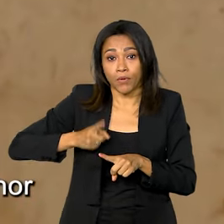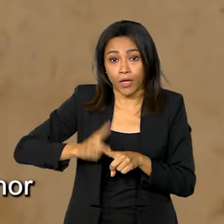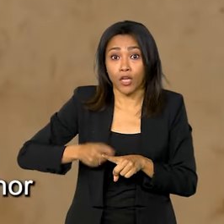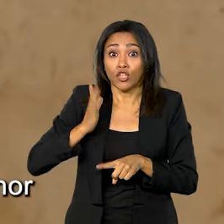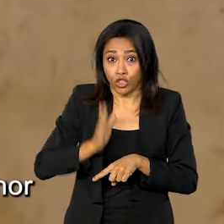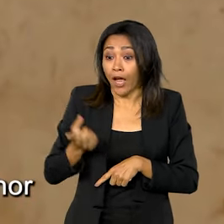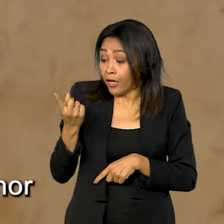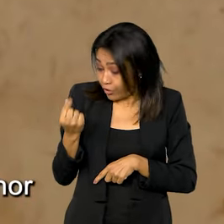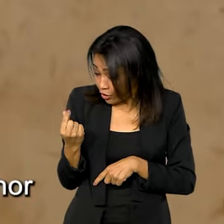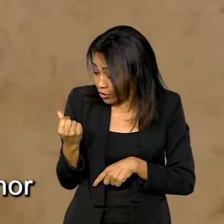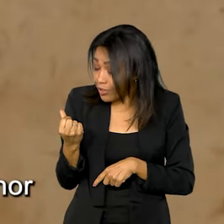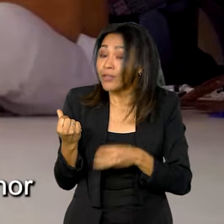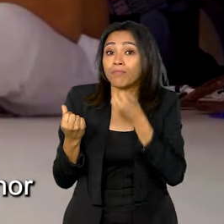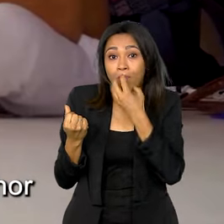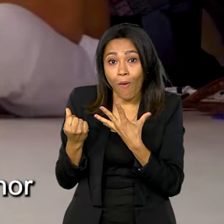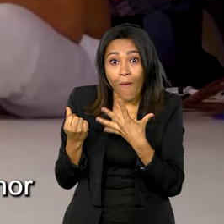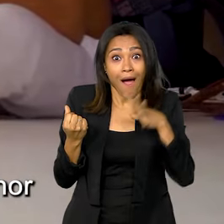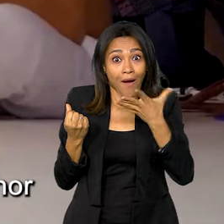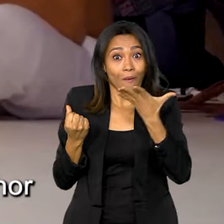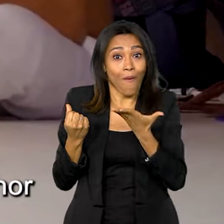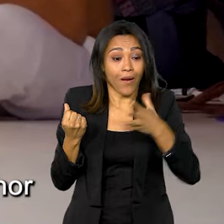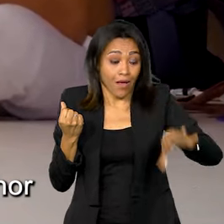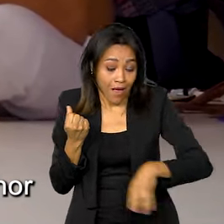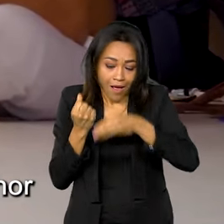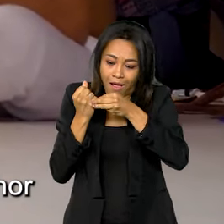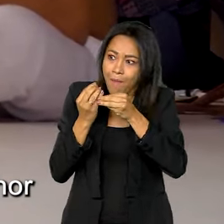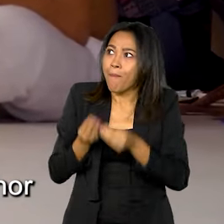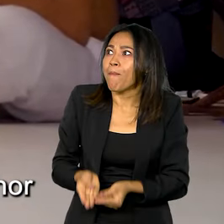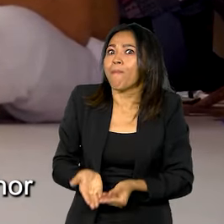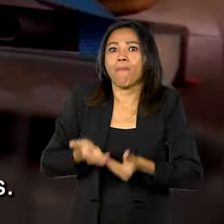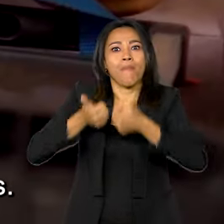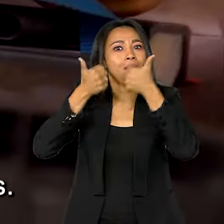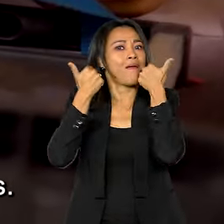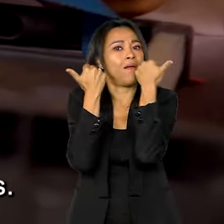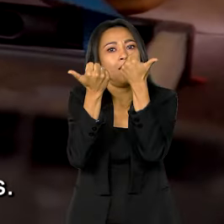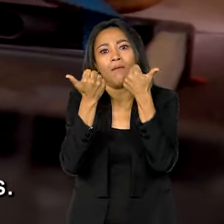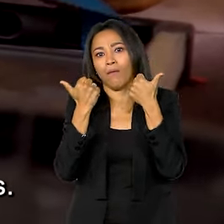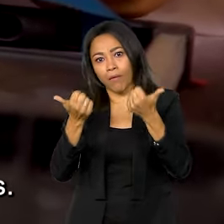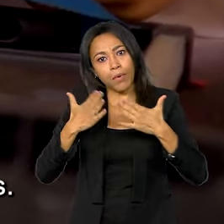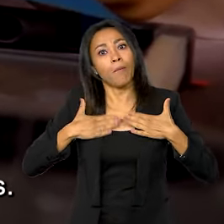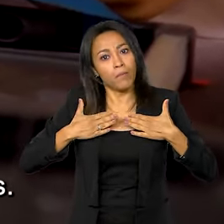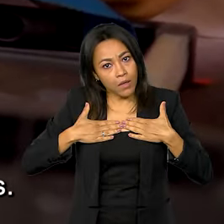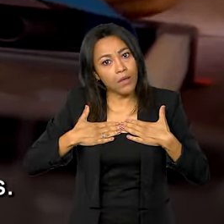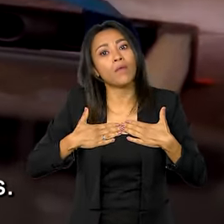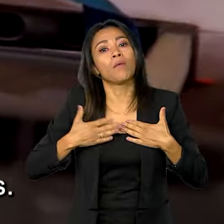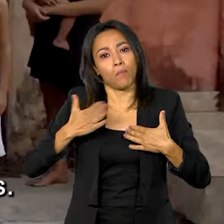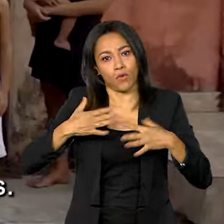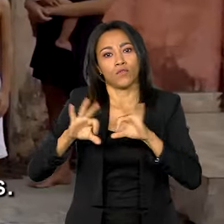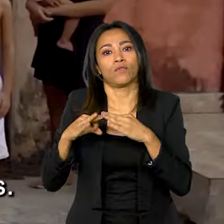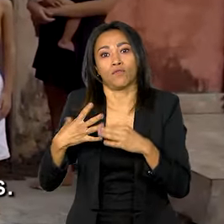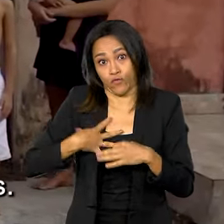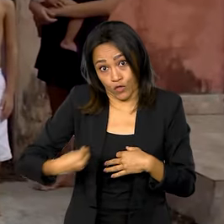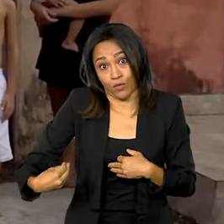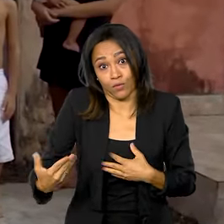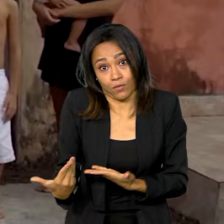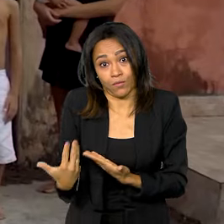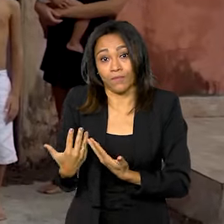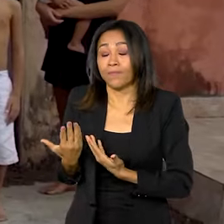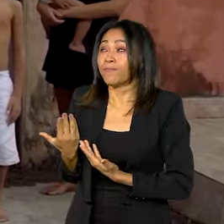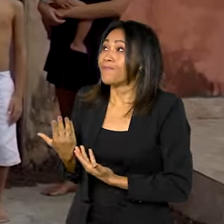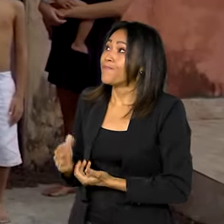o que já tinha tava muito bom e agora pessoalmente ficou ainda mais melhor vai melhorar muito para mim e meus filhos